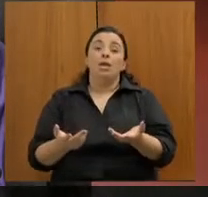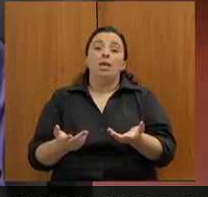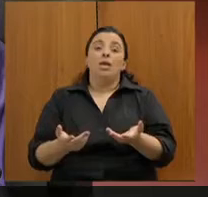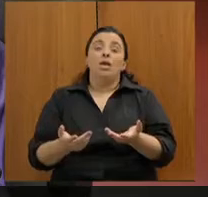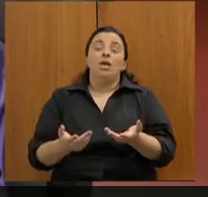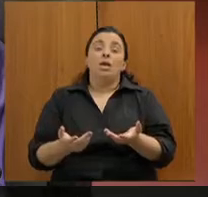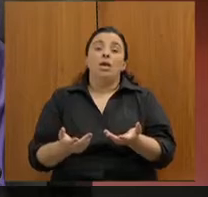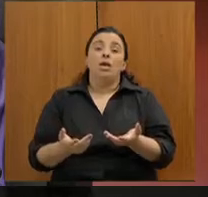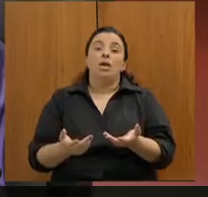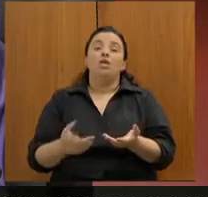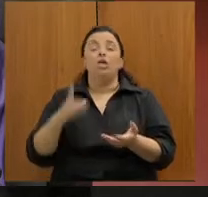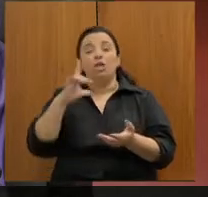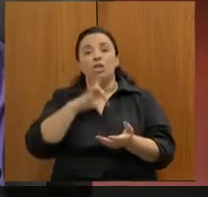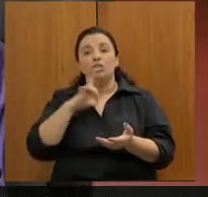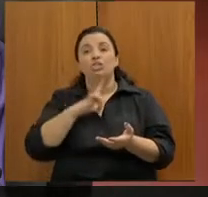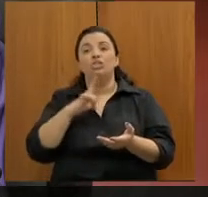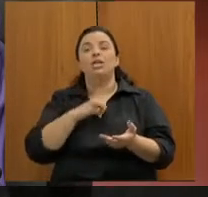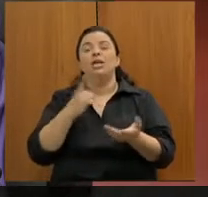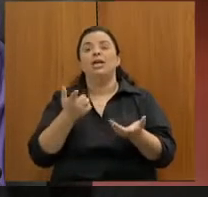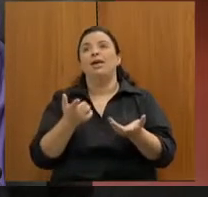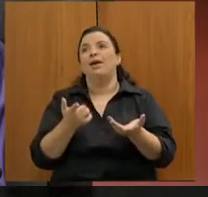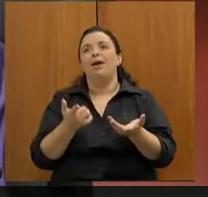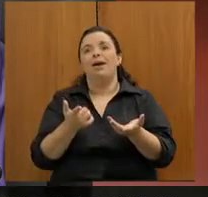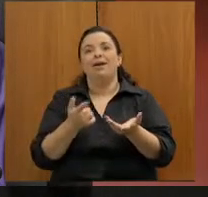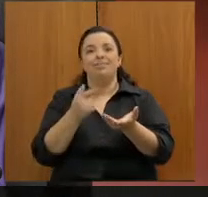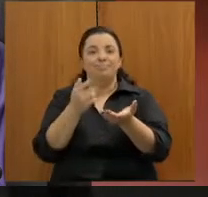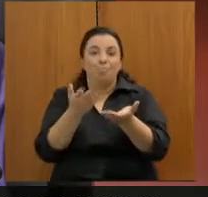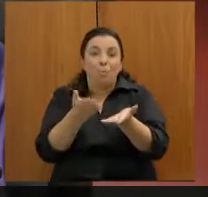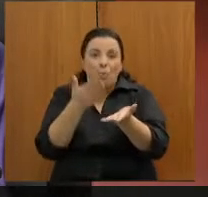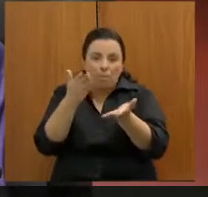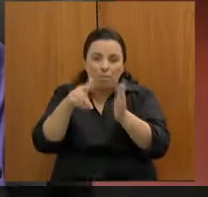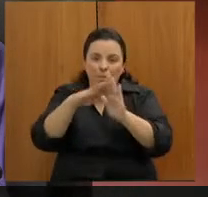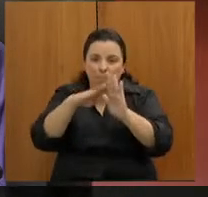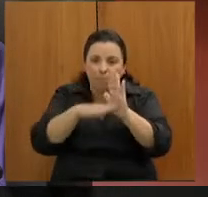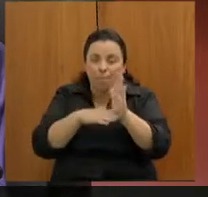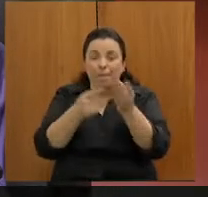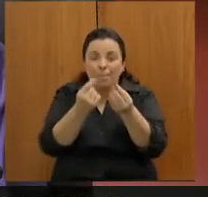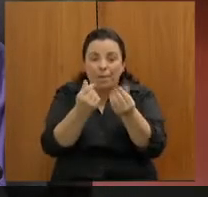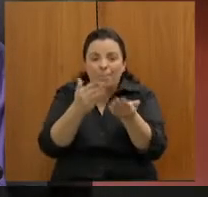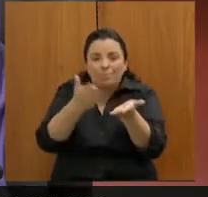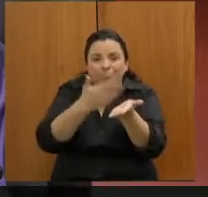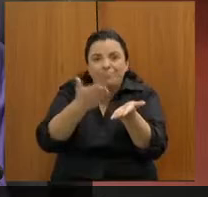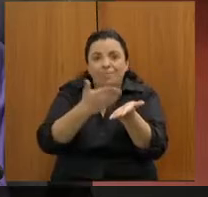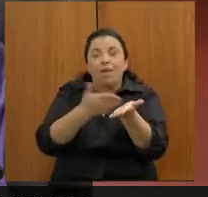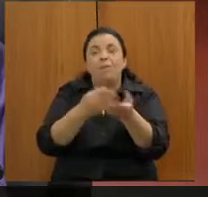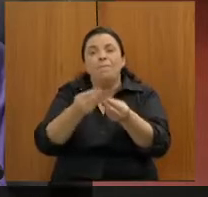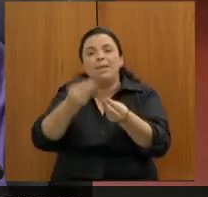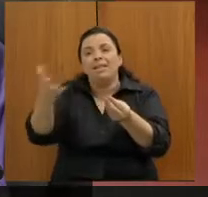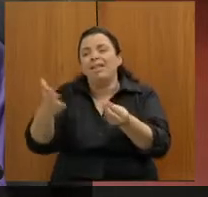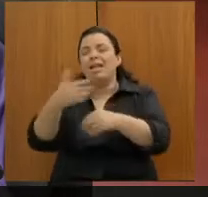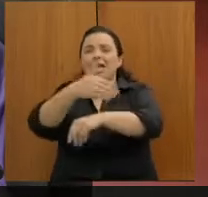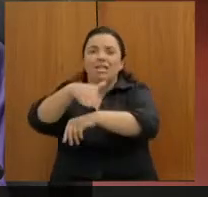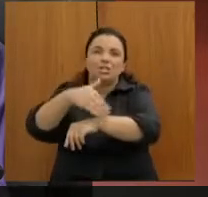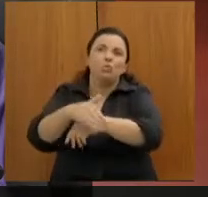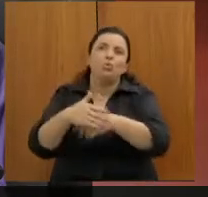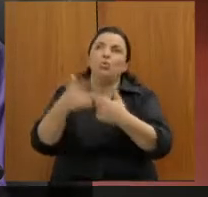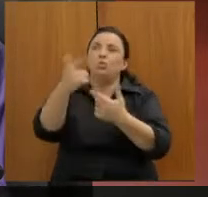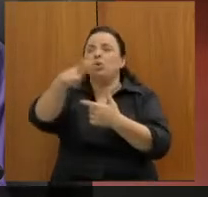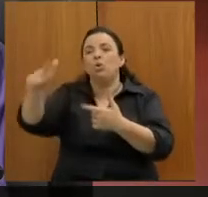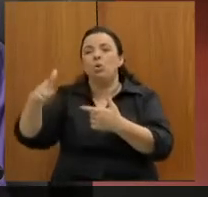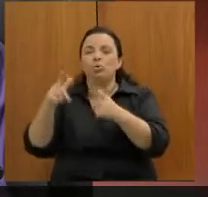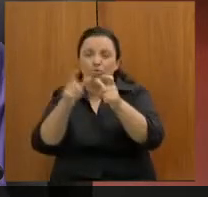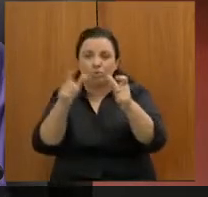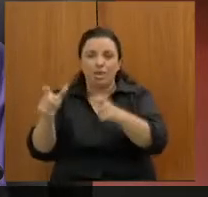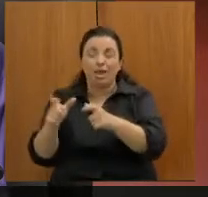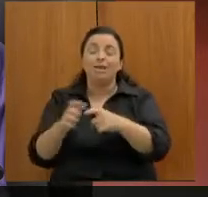formato físico que ganhasse as ruas o interior do Estado e é isso que nós vamos fazer a partir de agora e esse é um compromisso que